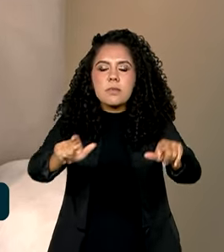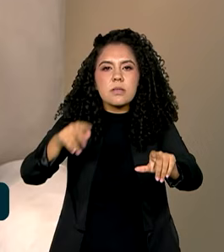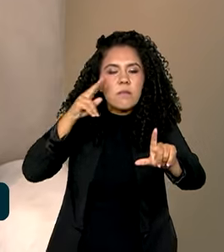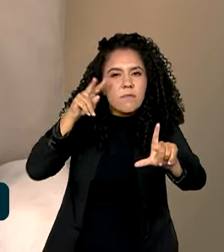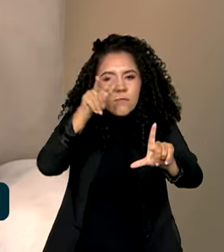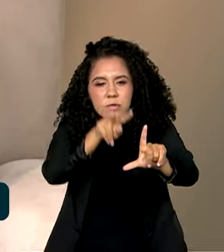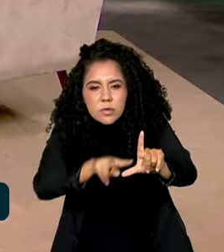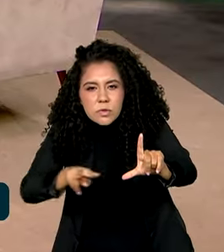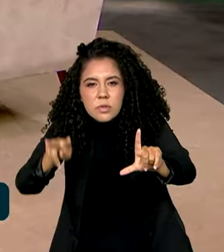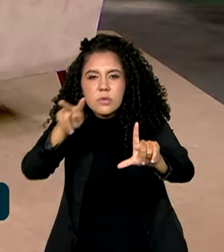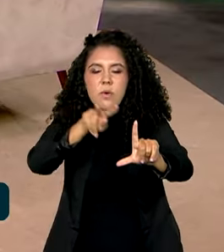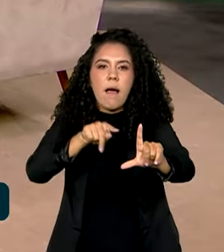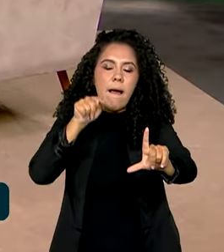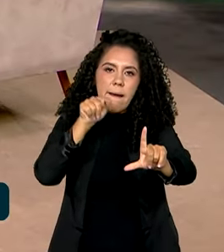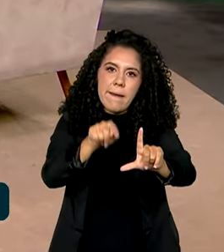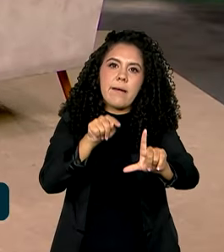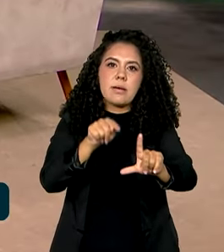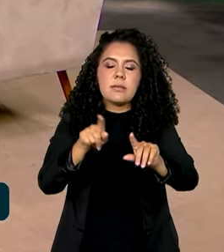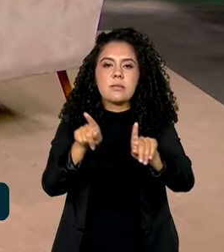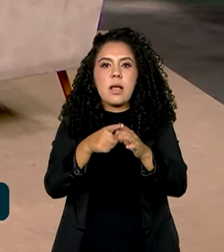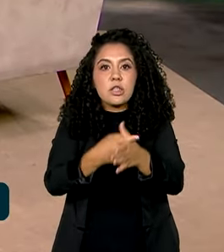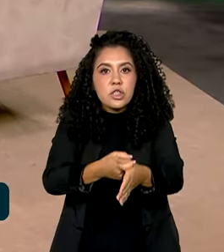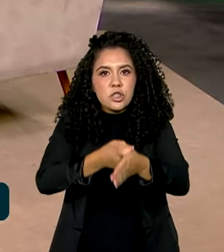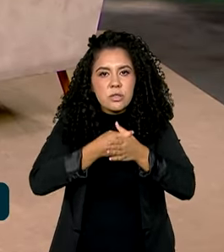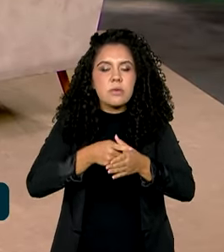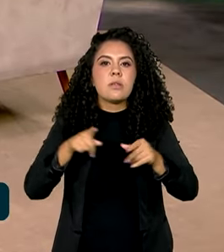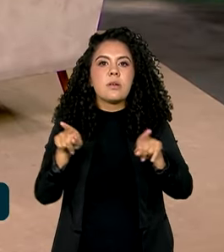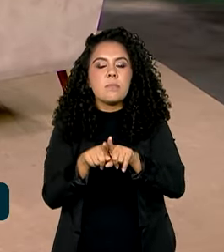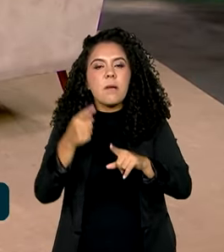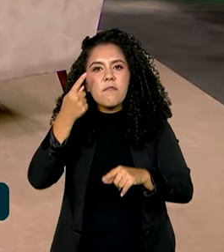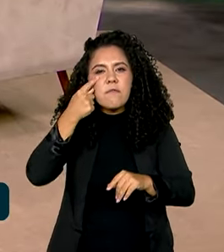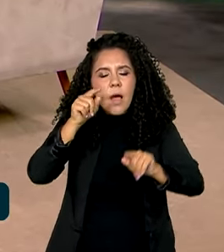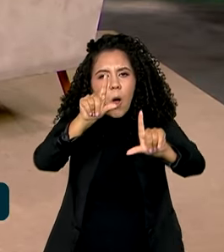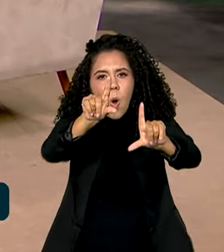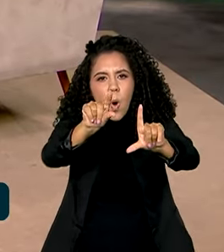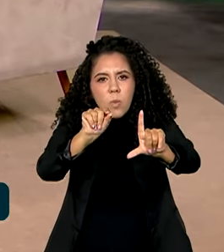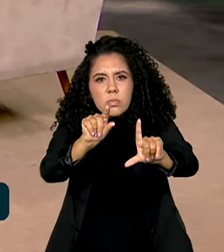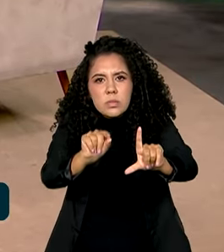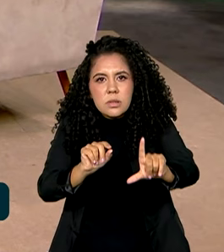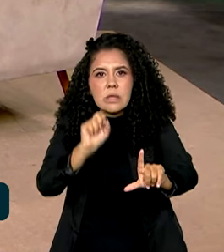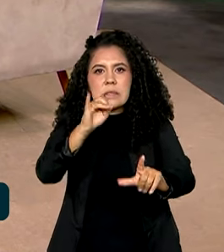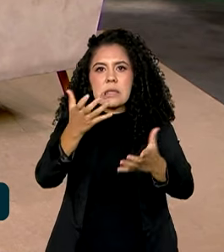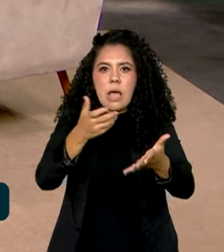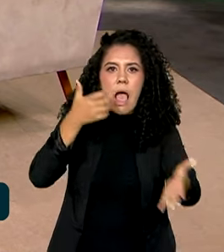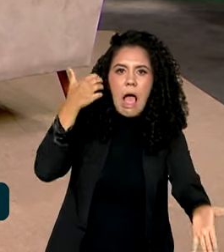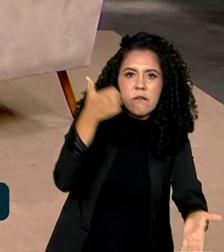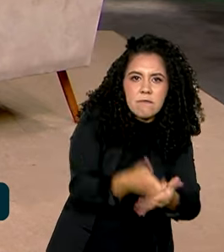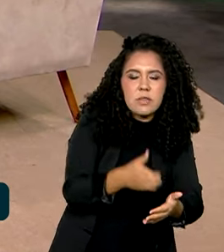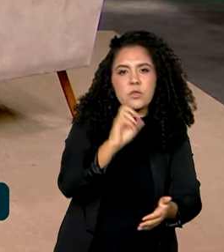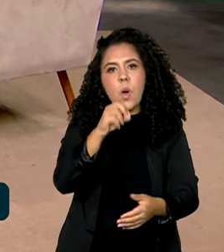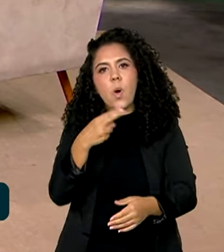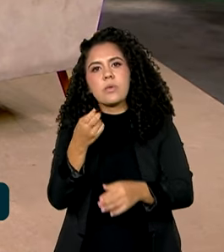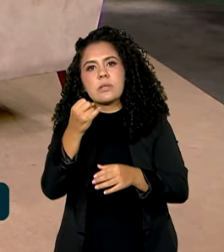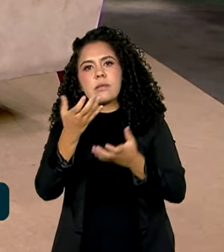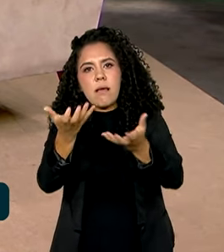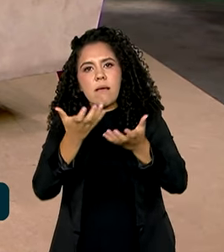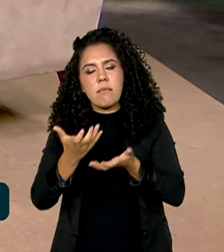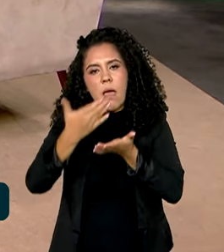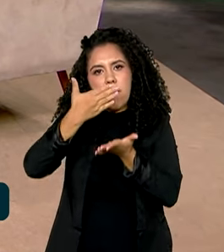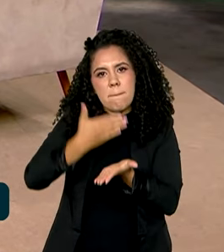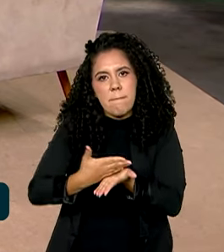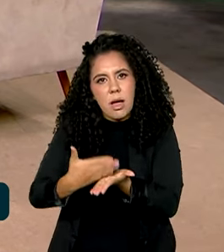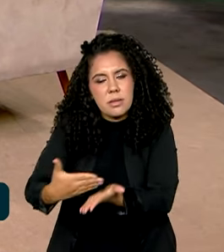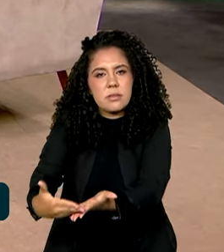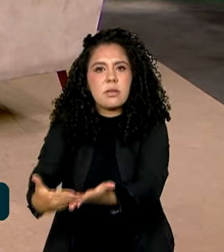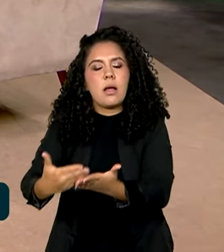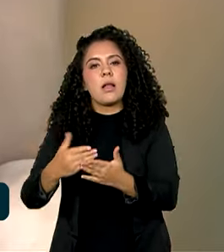visualizar, que elas possam visualizar as suas dívidas, vejam lá a opção, se elas fazem o pagamento à vista, se elas entendem que é um momento de